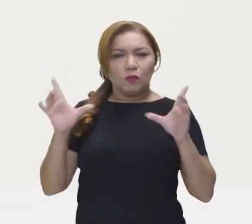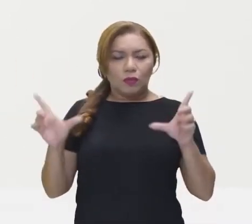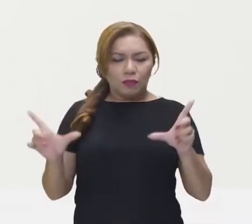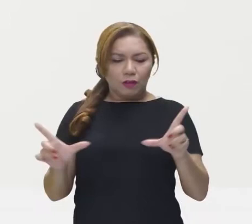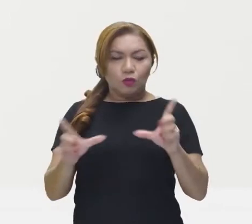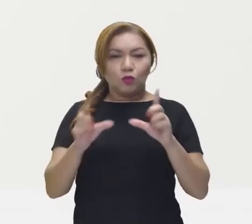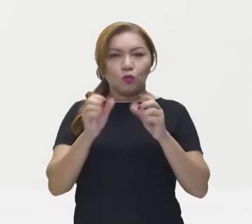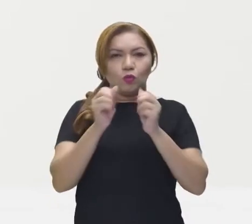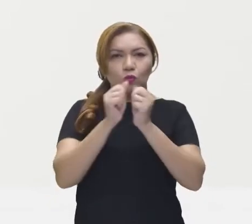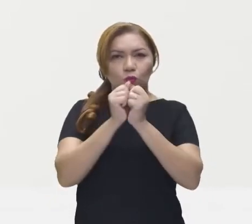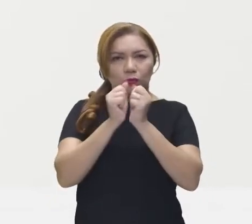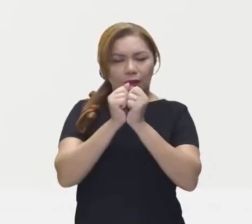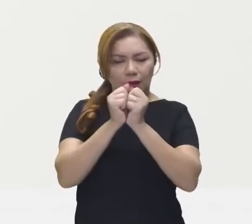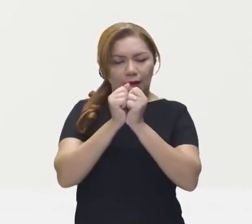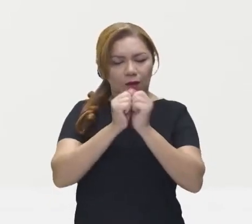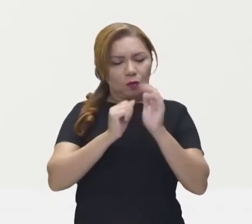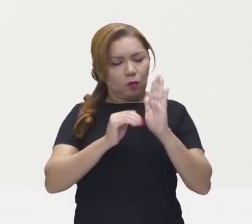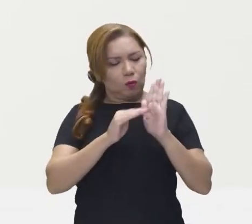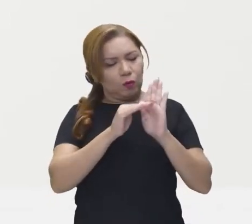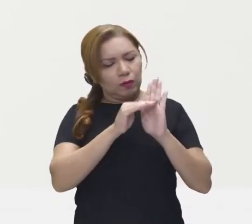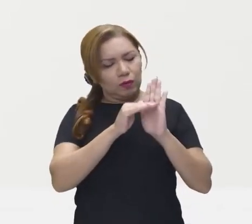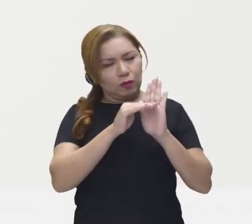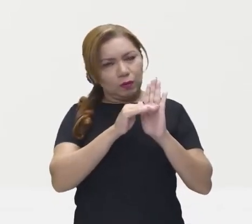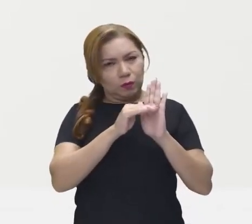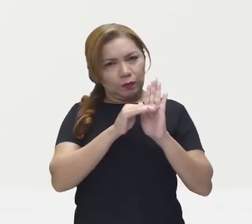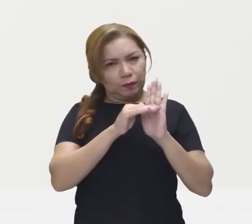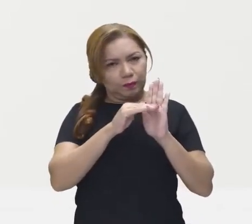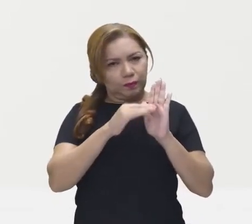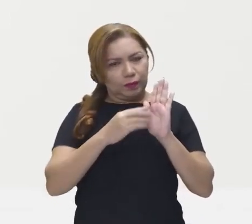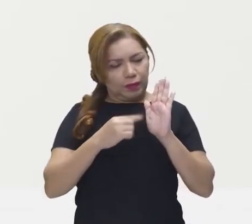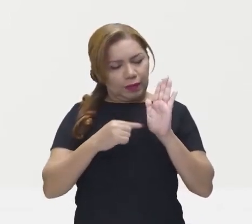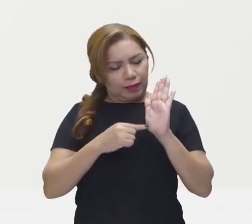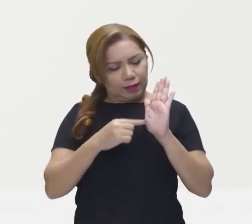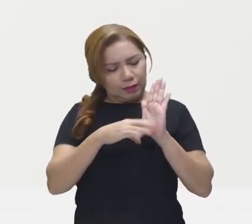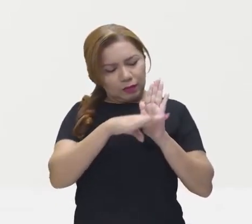de área. Eu tenho aqui